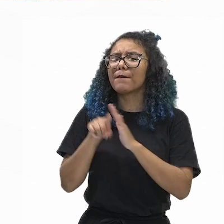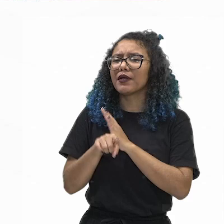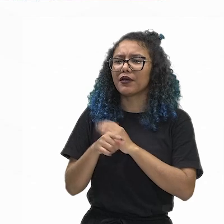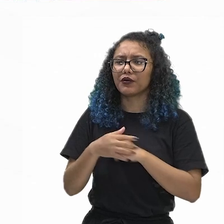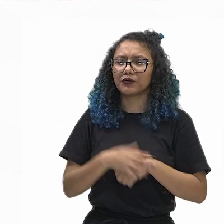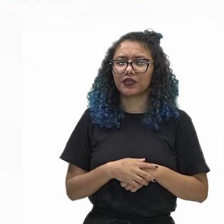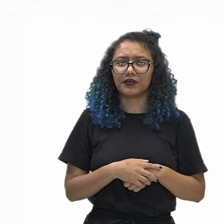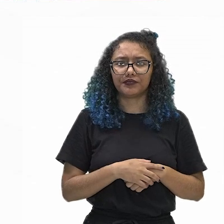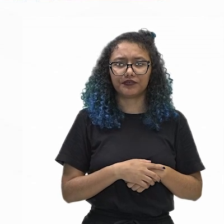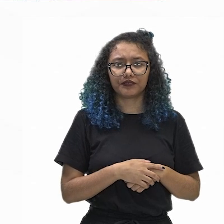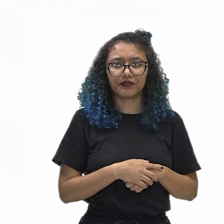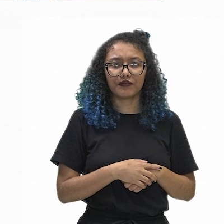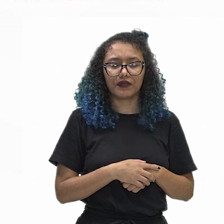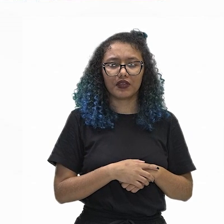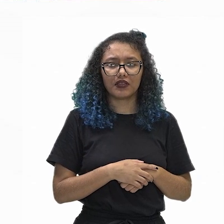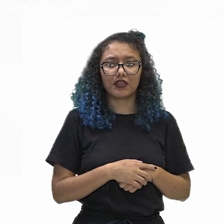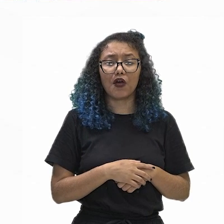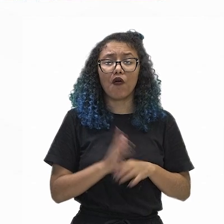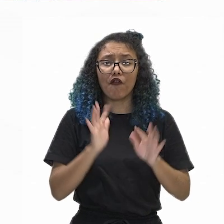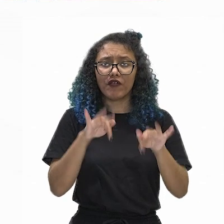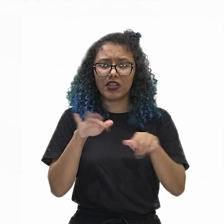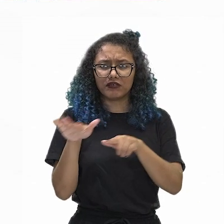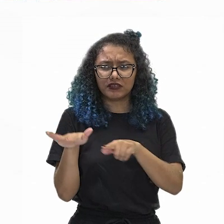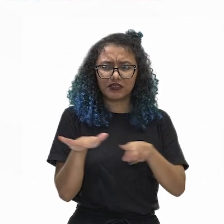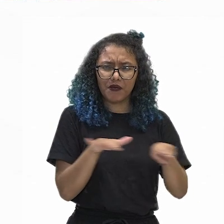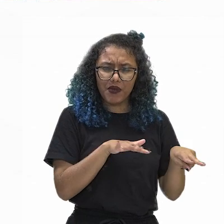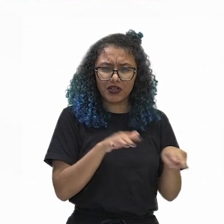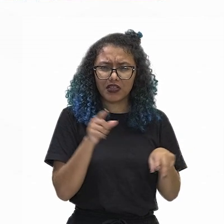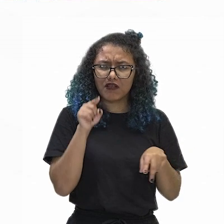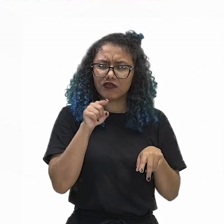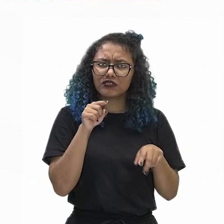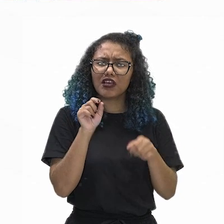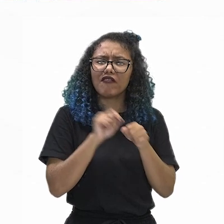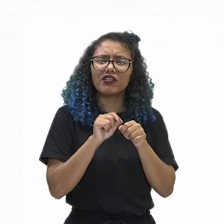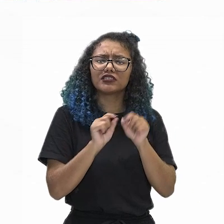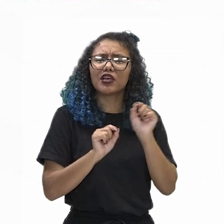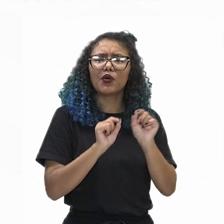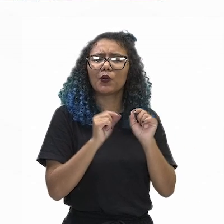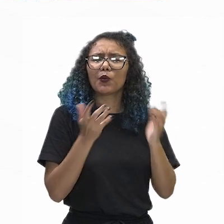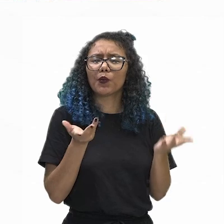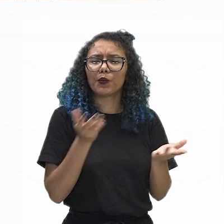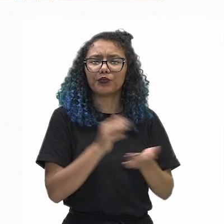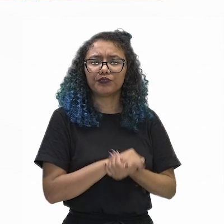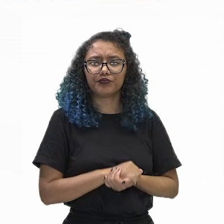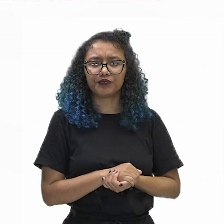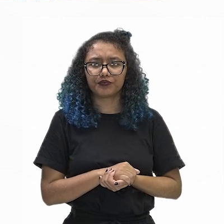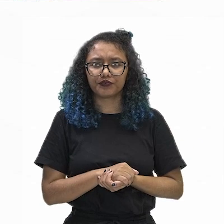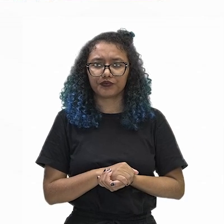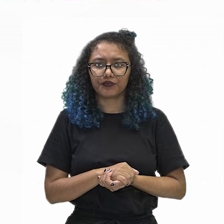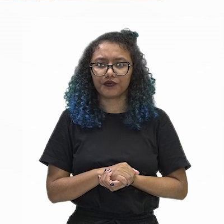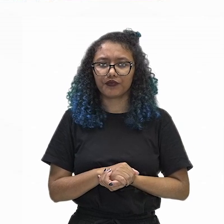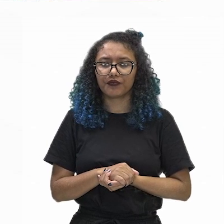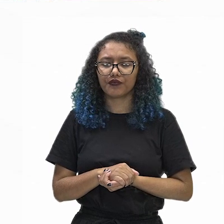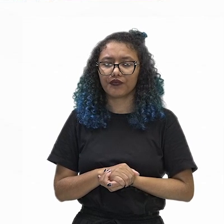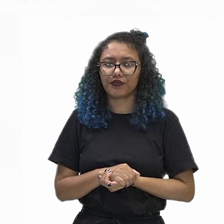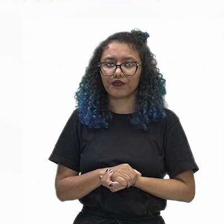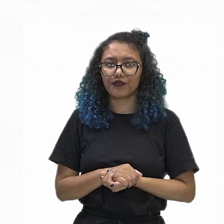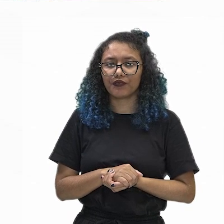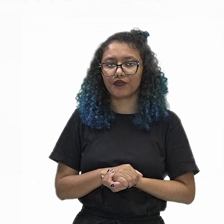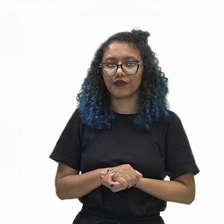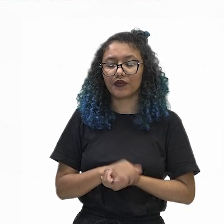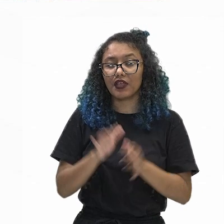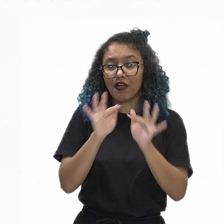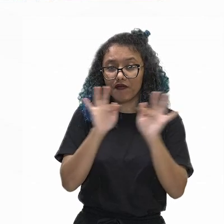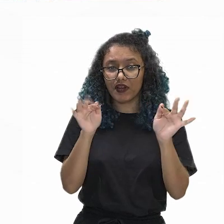assim, o que você vai fazer no final de semana? Então, no primeiro, olha só, nós temos What are you going to